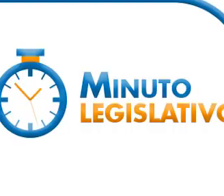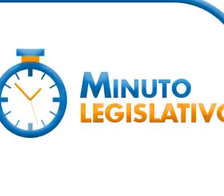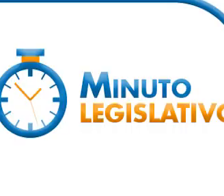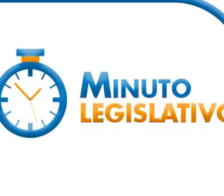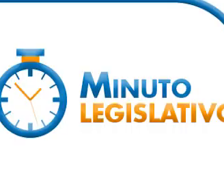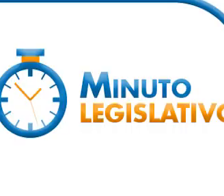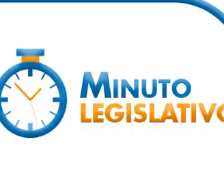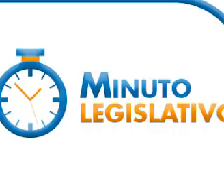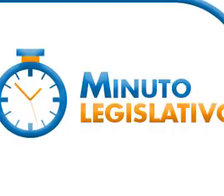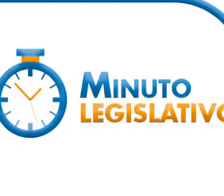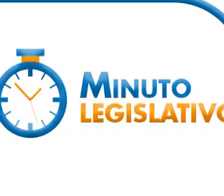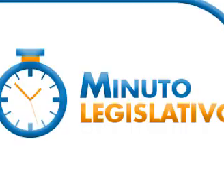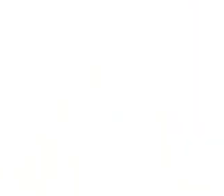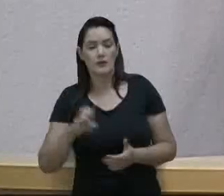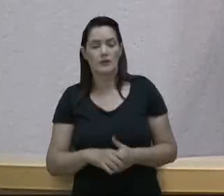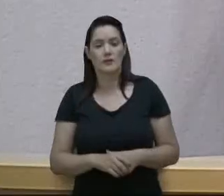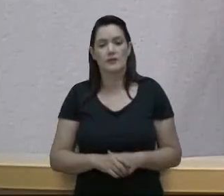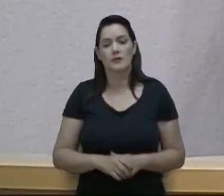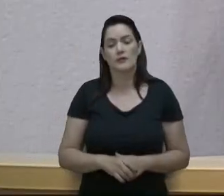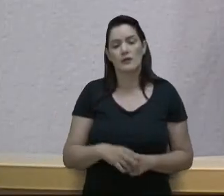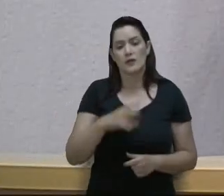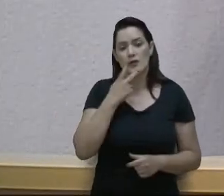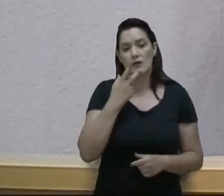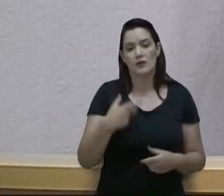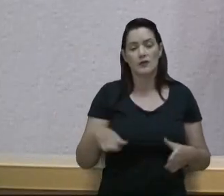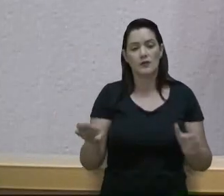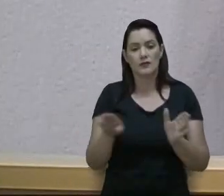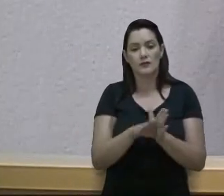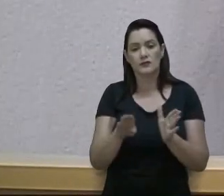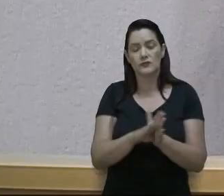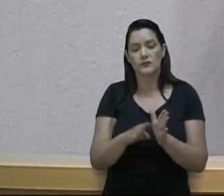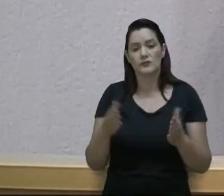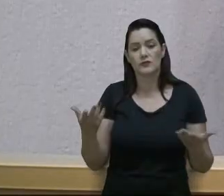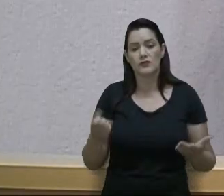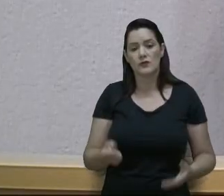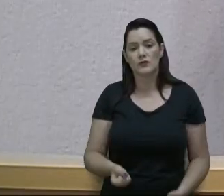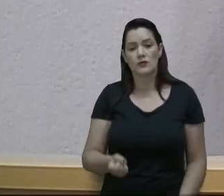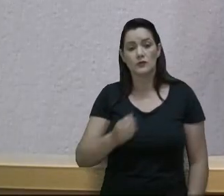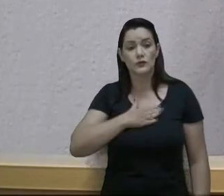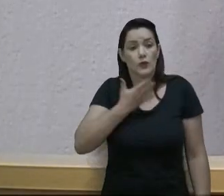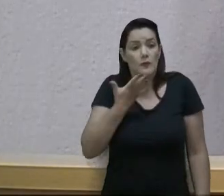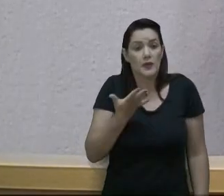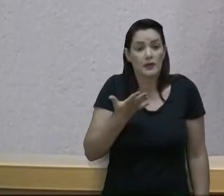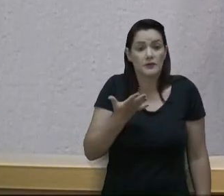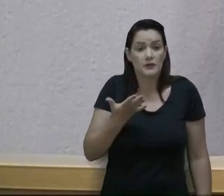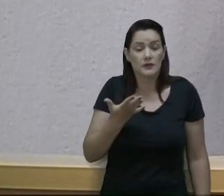garagens em caso de meio lote. Chegou hoje aqui, para nossa surpresa,